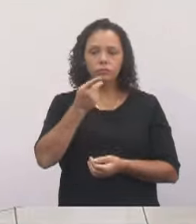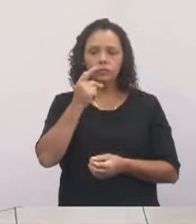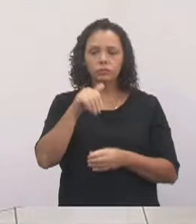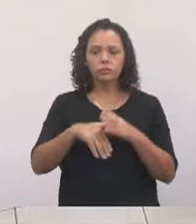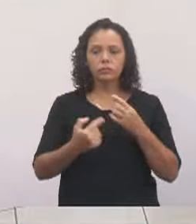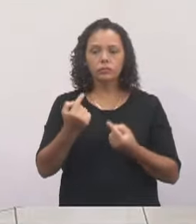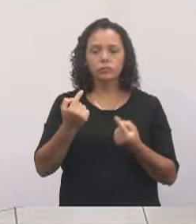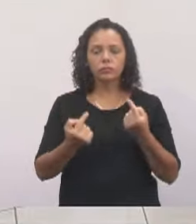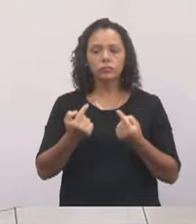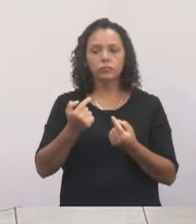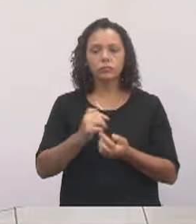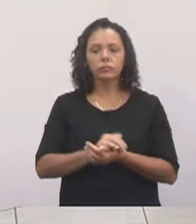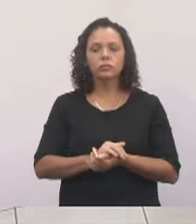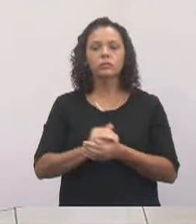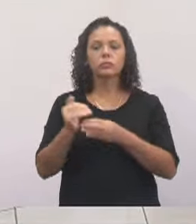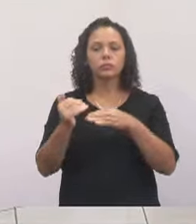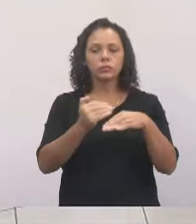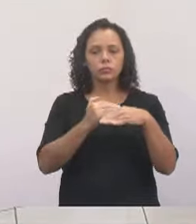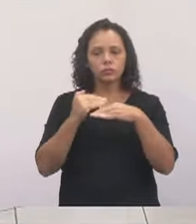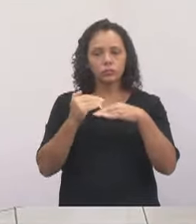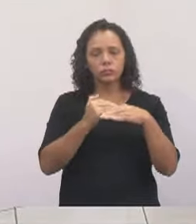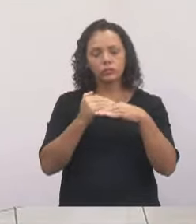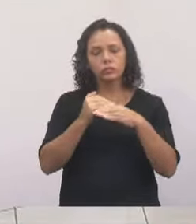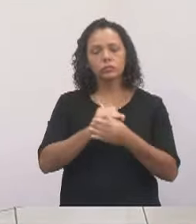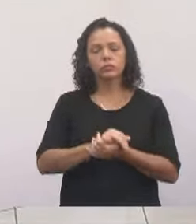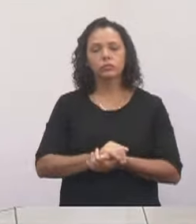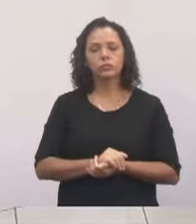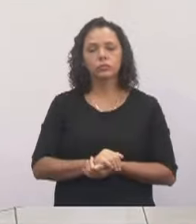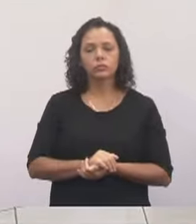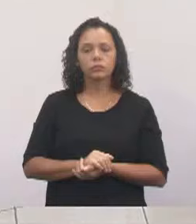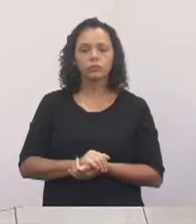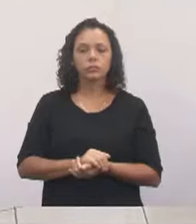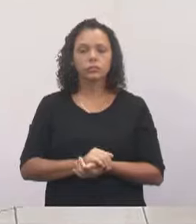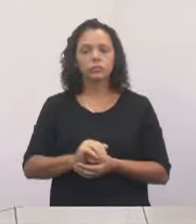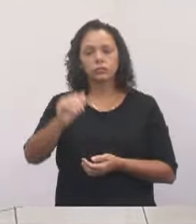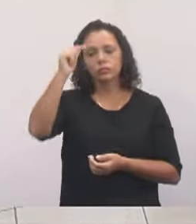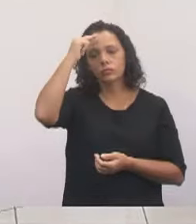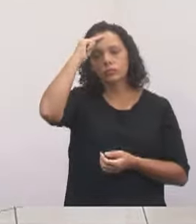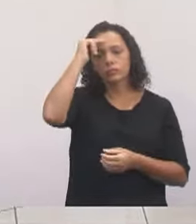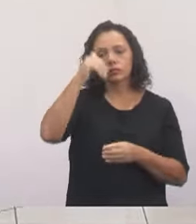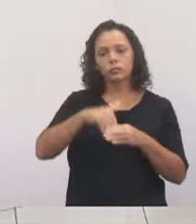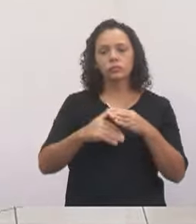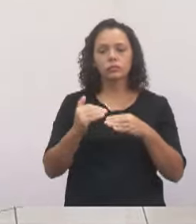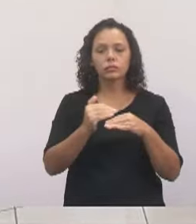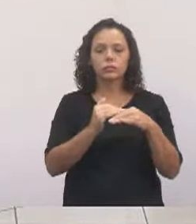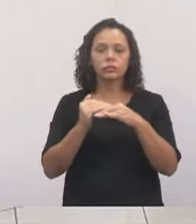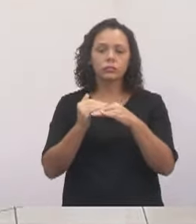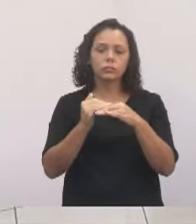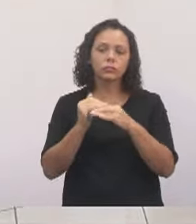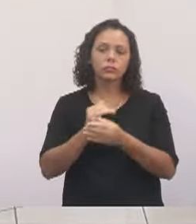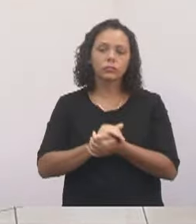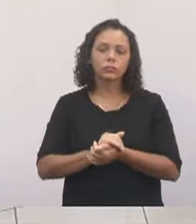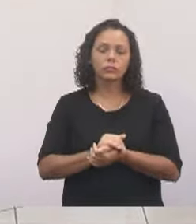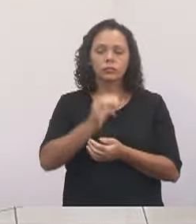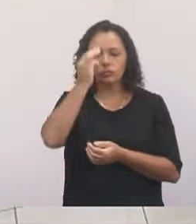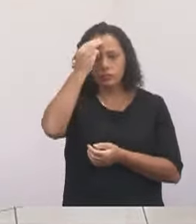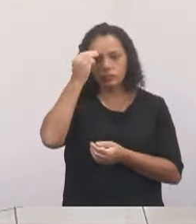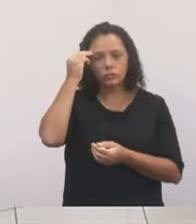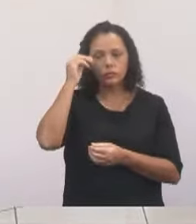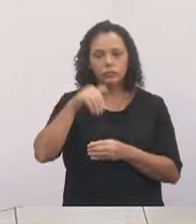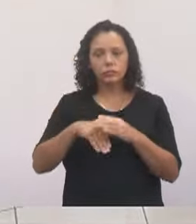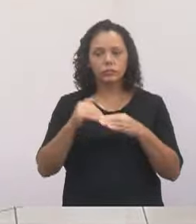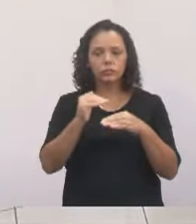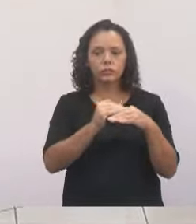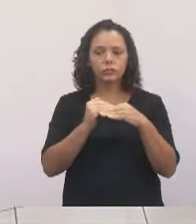Barreto? Favorável. Como vota o vereador Luiz Flávio? Eu voto favorável. Como vota a vereadora Maria